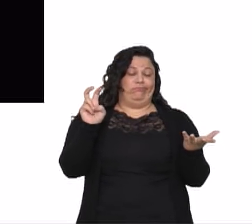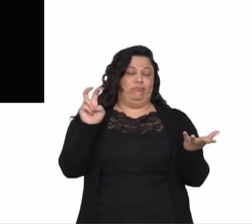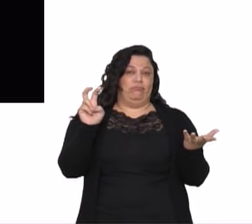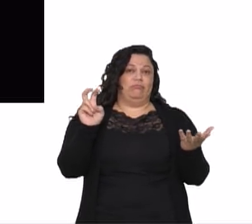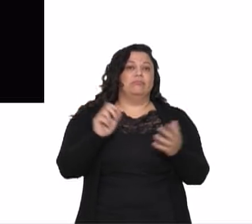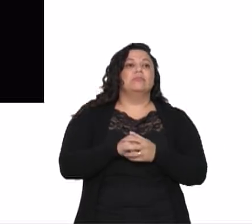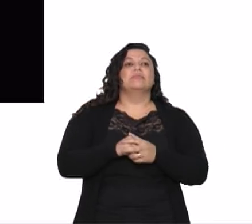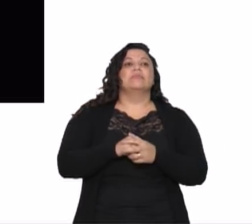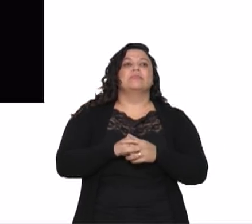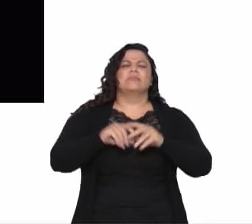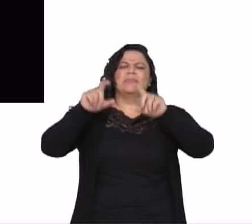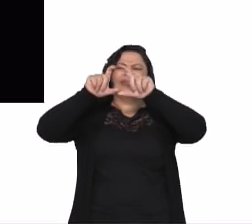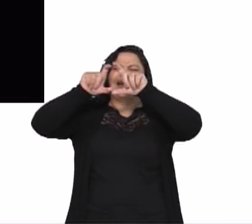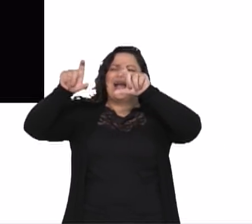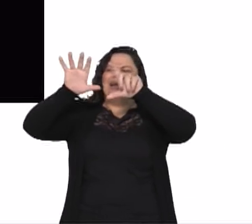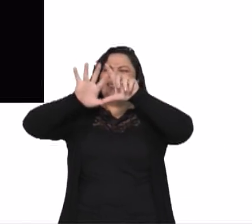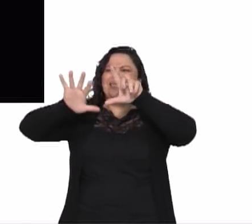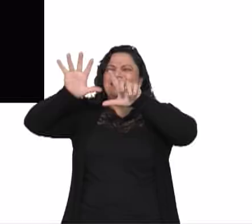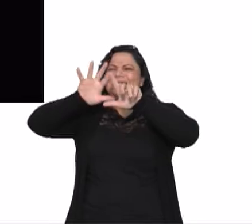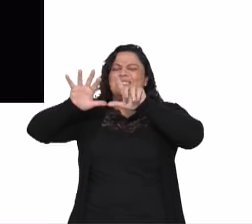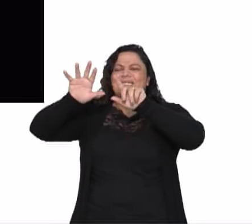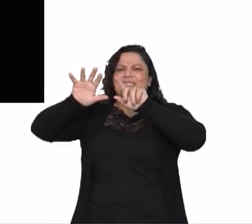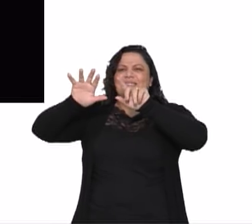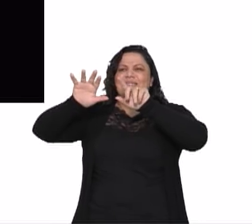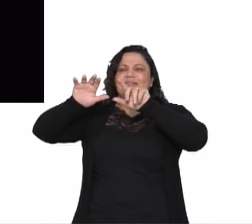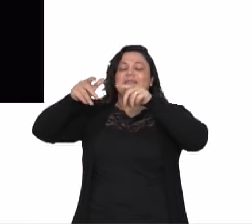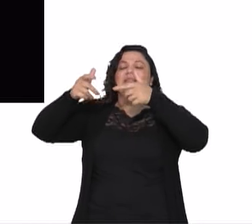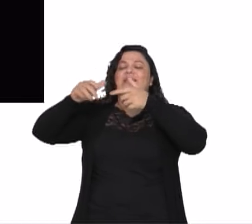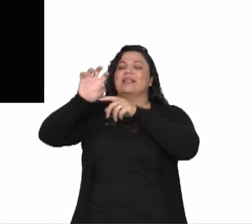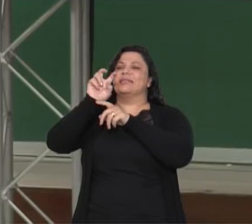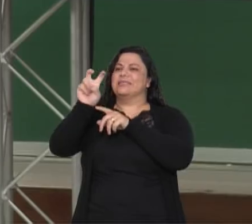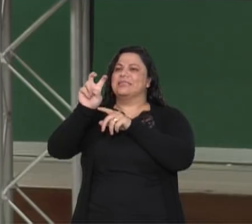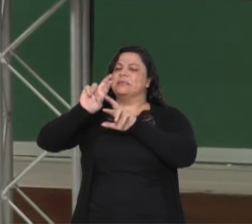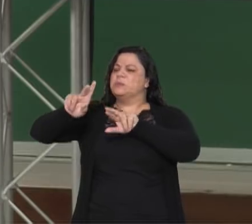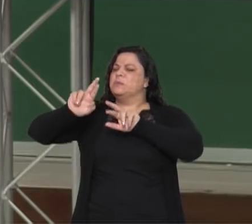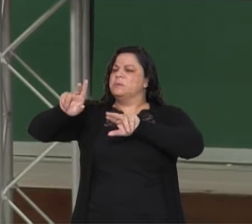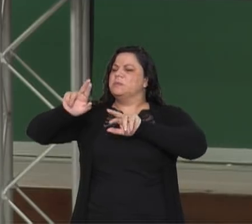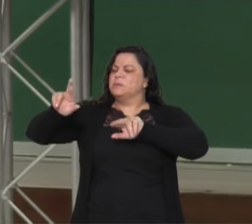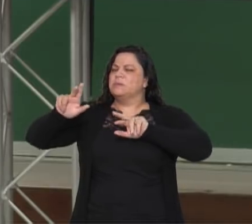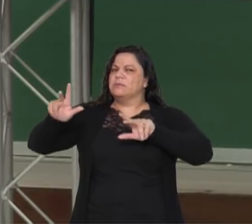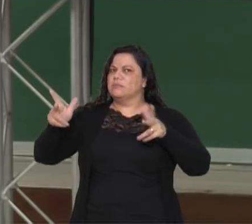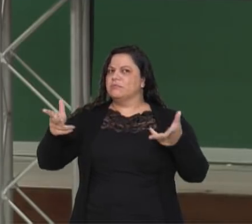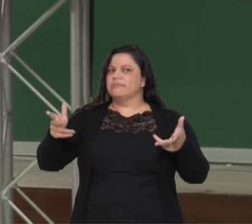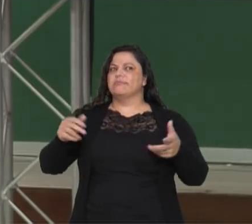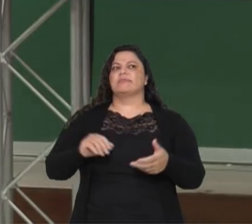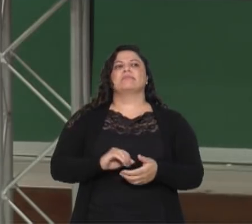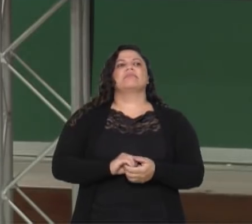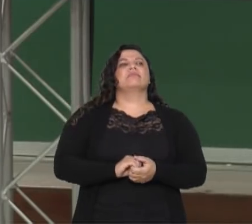seriam 5 timbres diferentes, porque cada onda é uma diferente da outra.